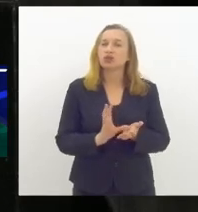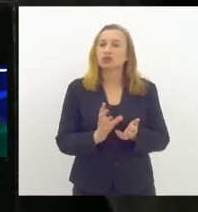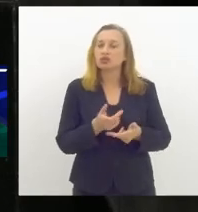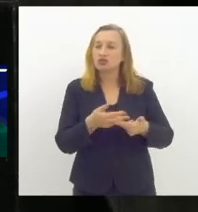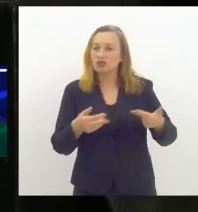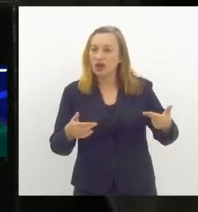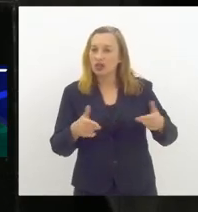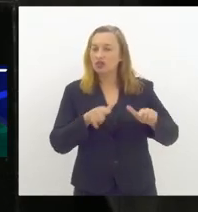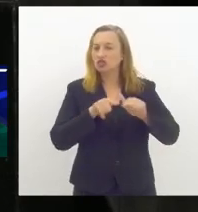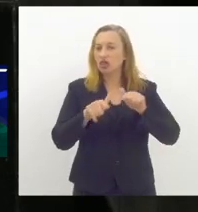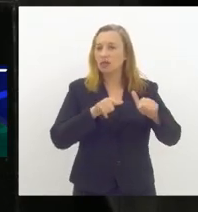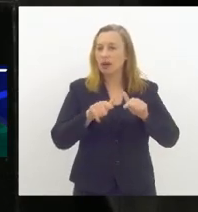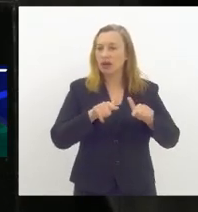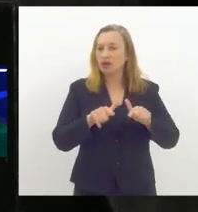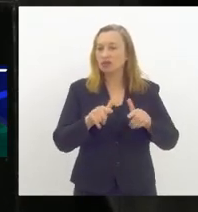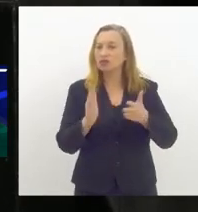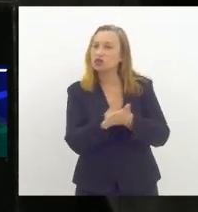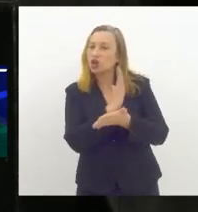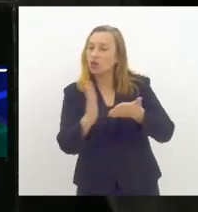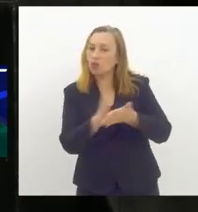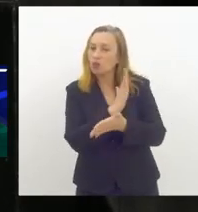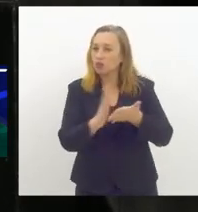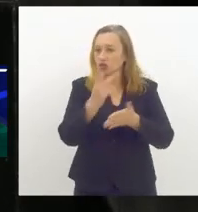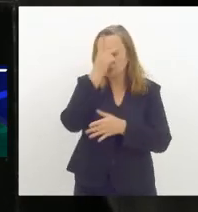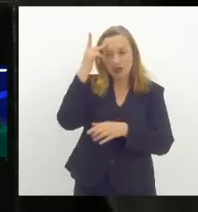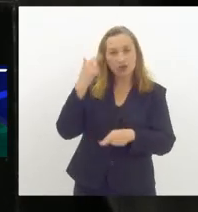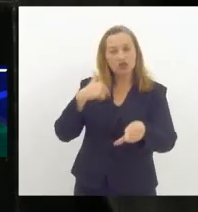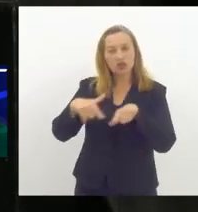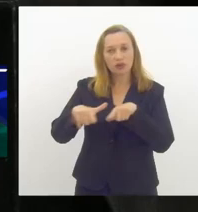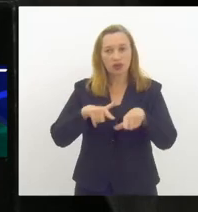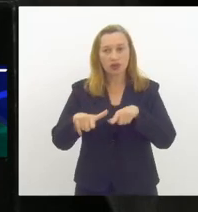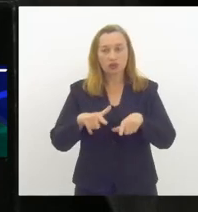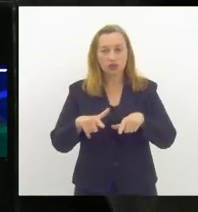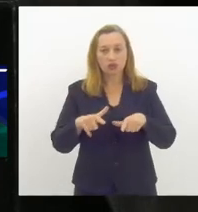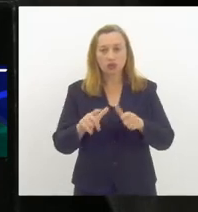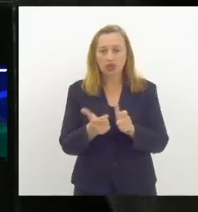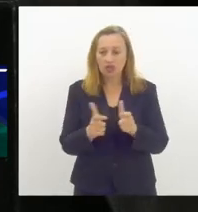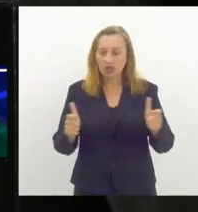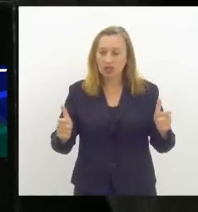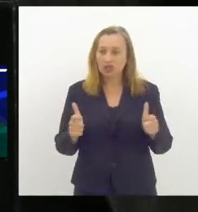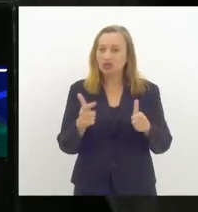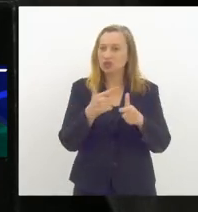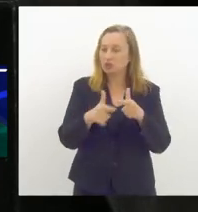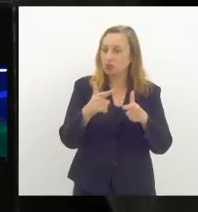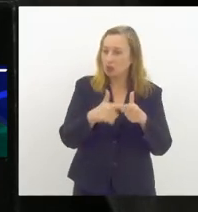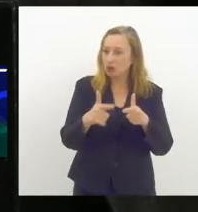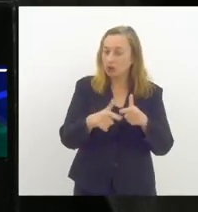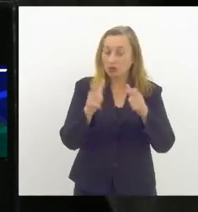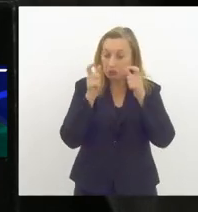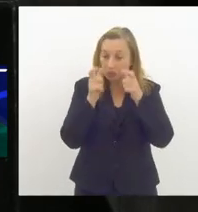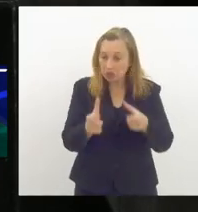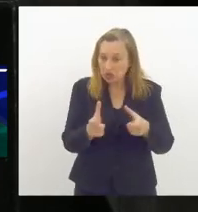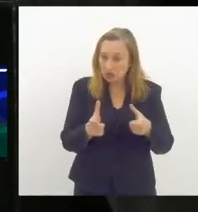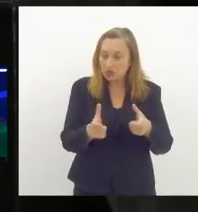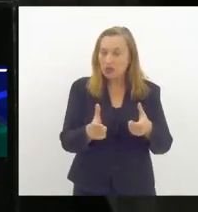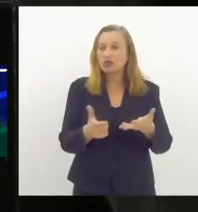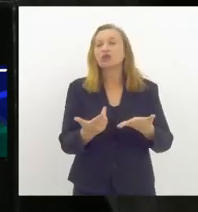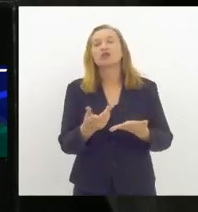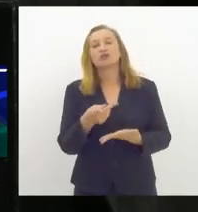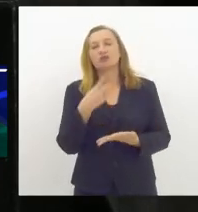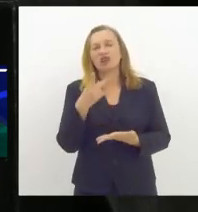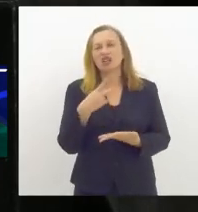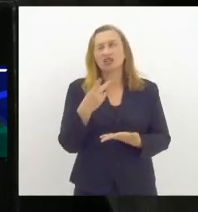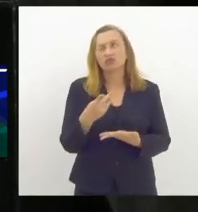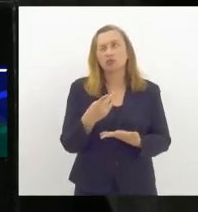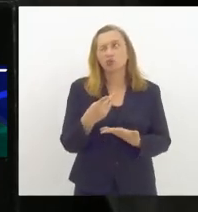por parte de alguns trabalhadores e de algumas trabalhadoras a dimensão do problema chama atenção nós estamos